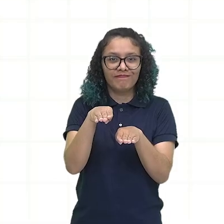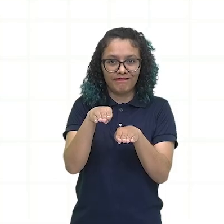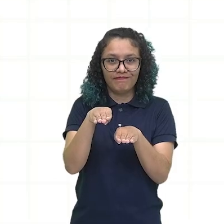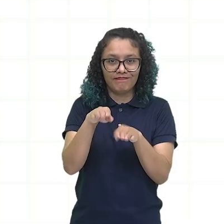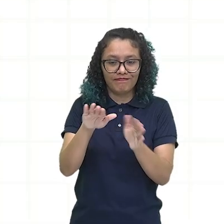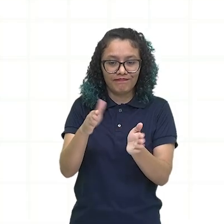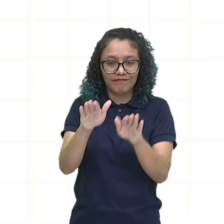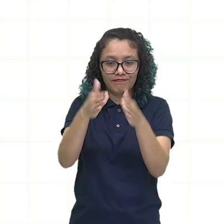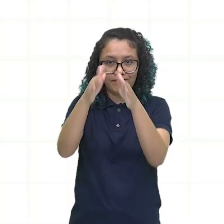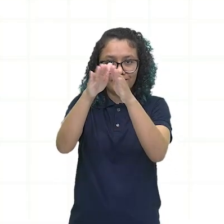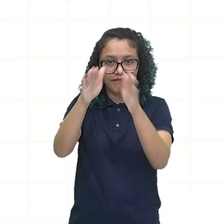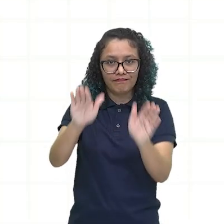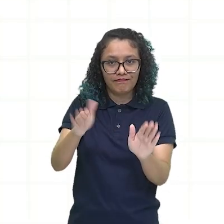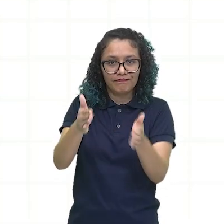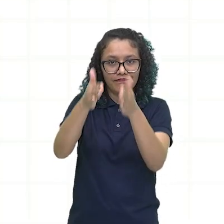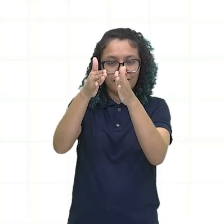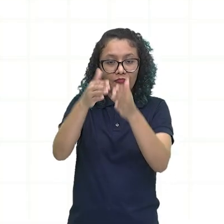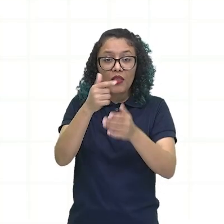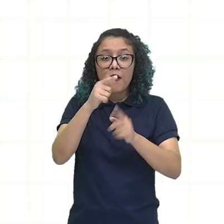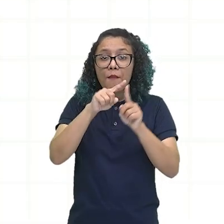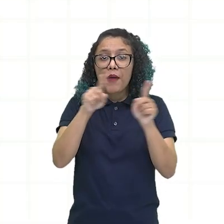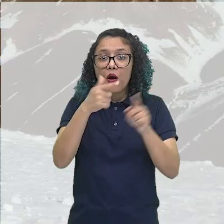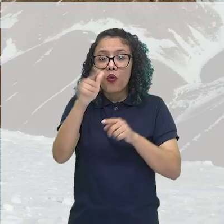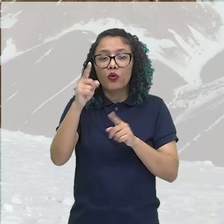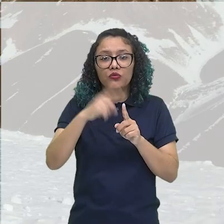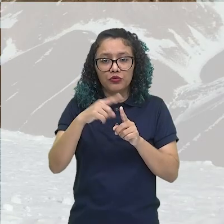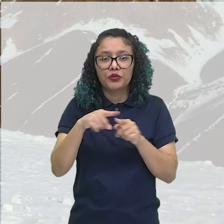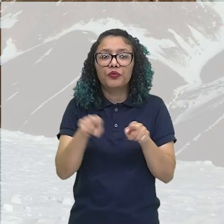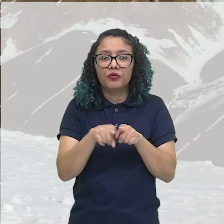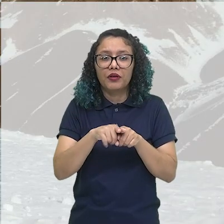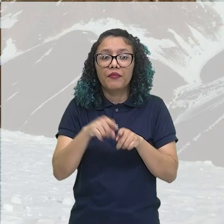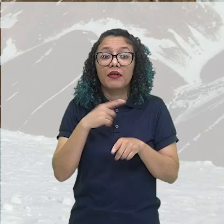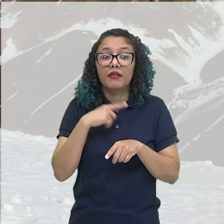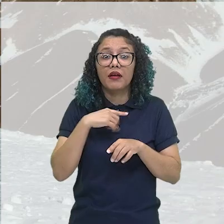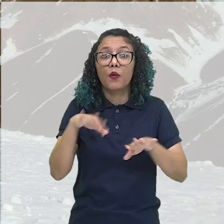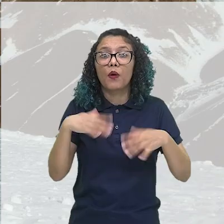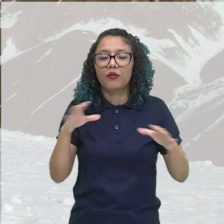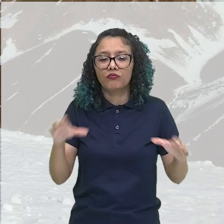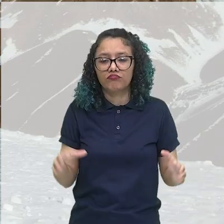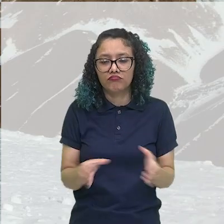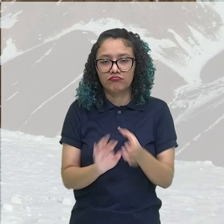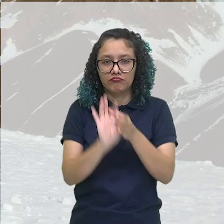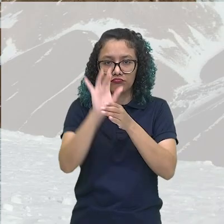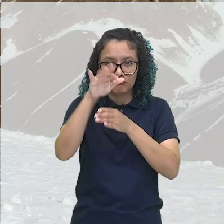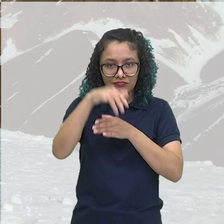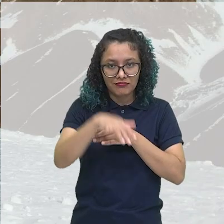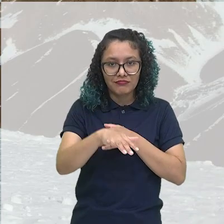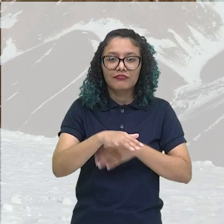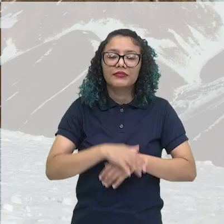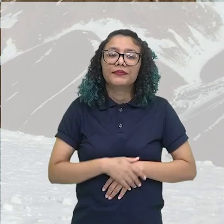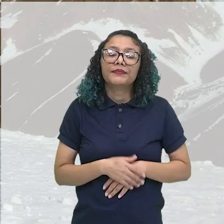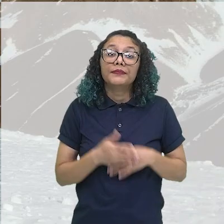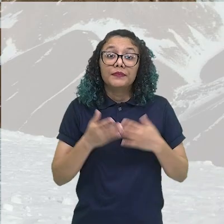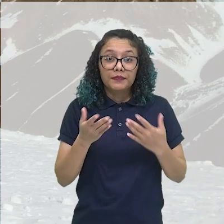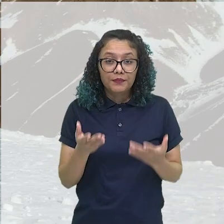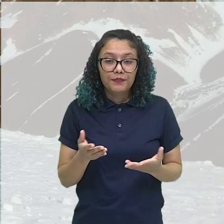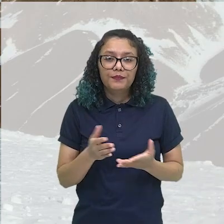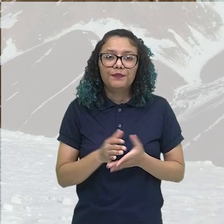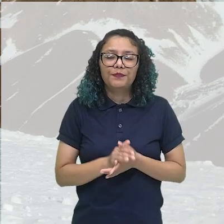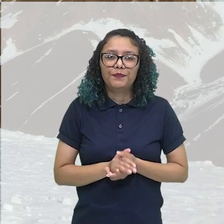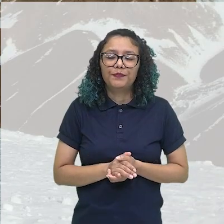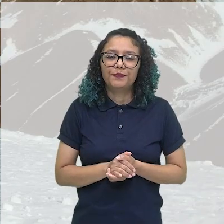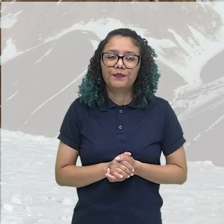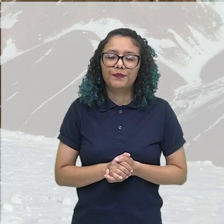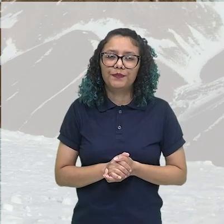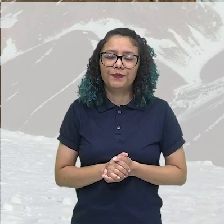Mas também nós temos um outro tipo de superfície, que são os vulcões. Vejam aí que os